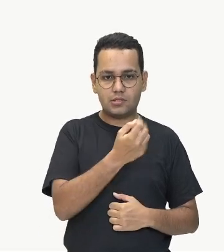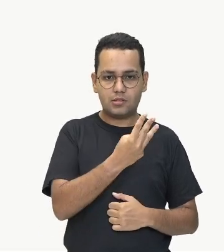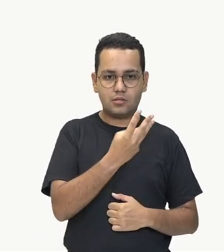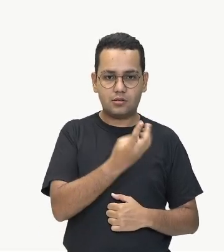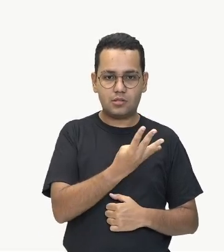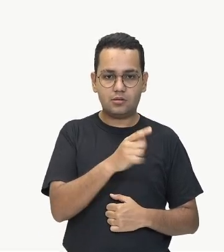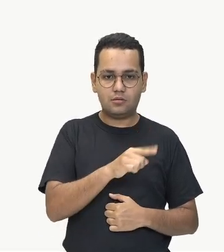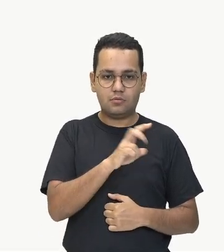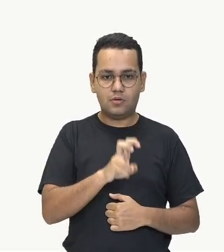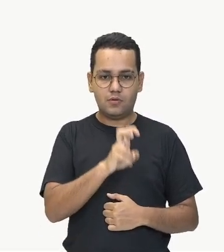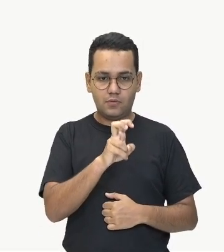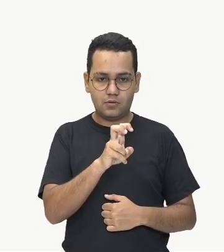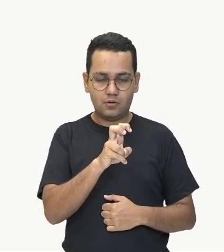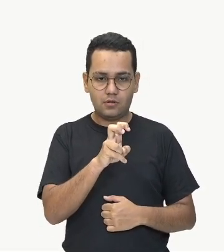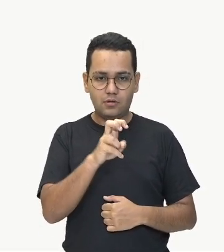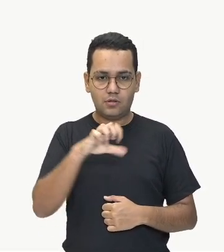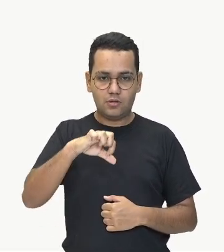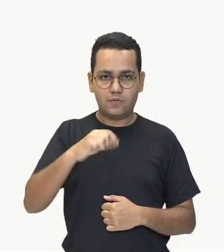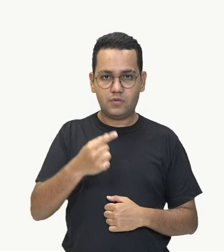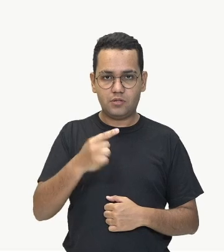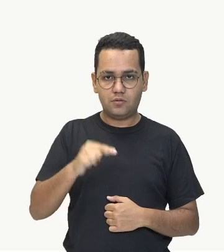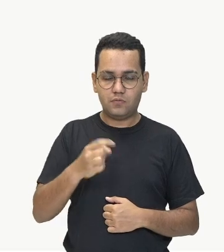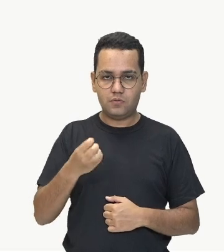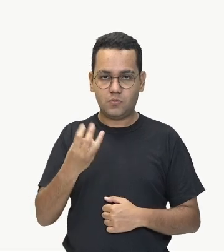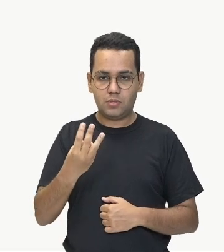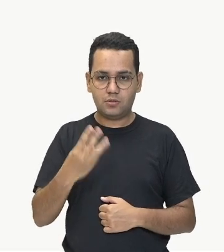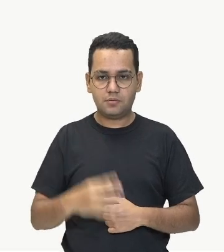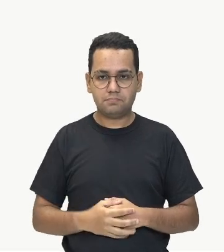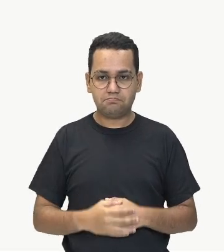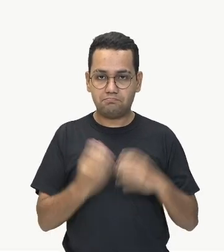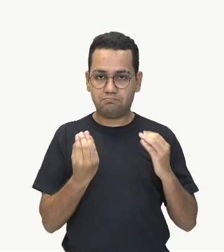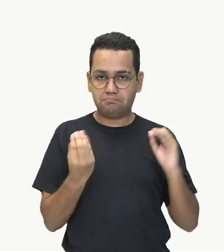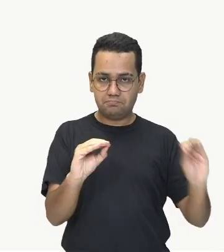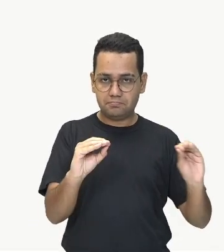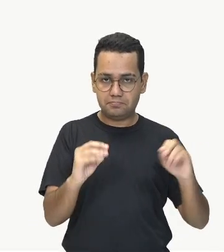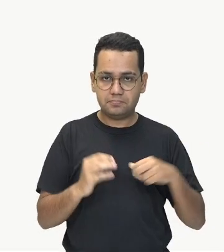134,5 E 92,3 nós